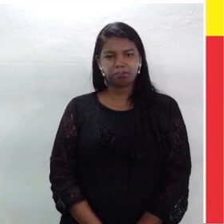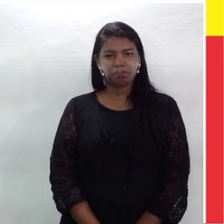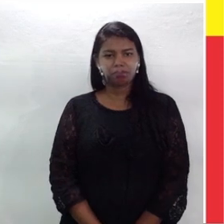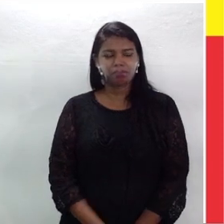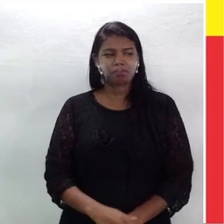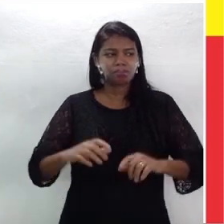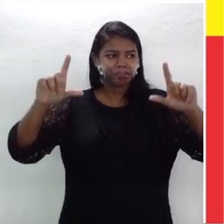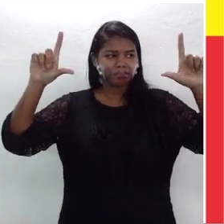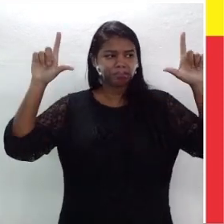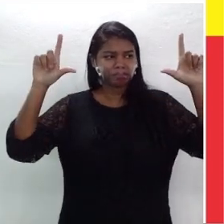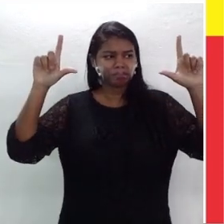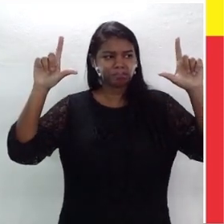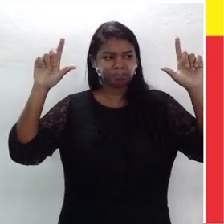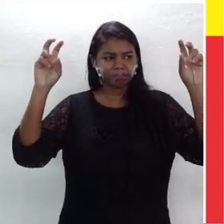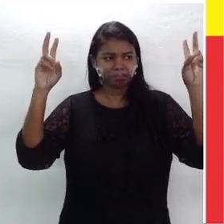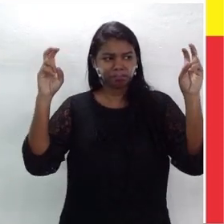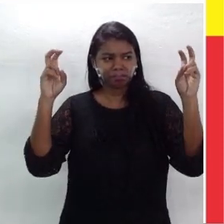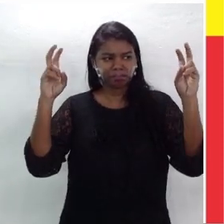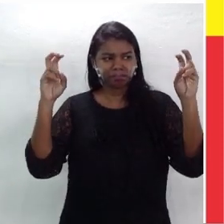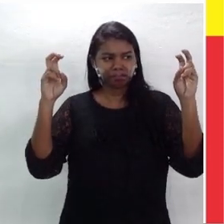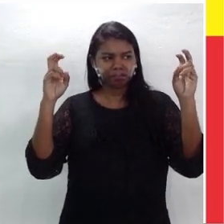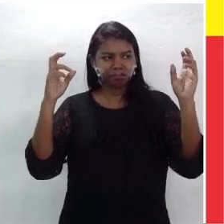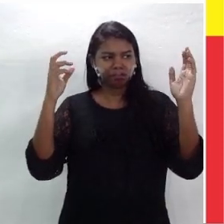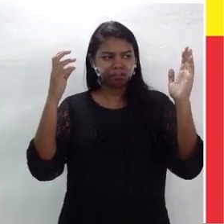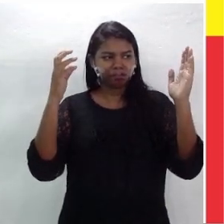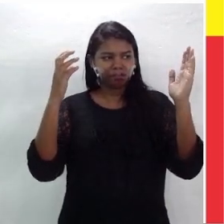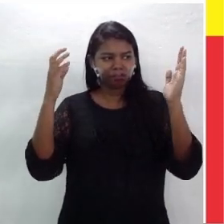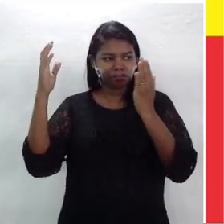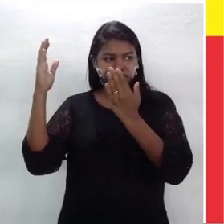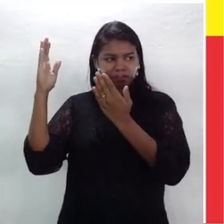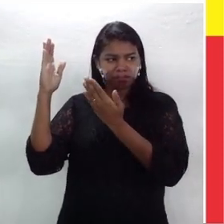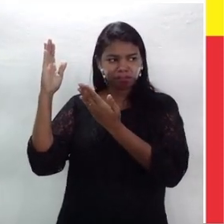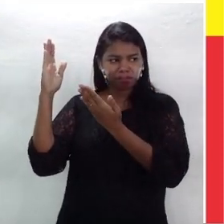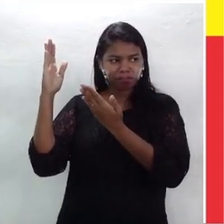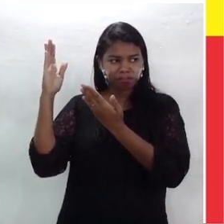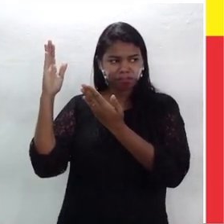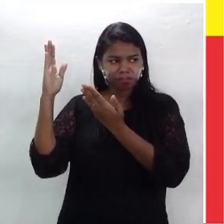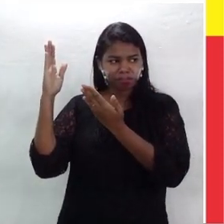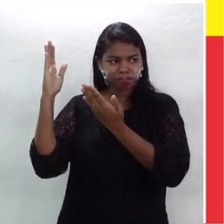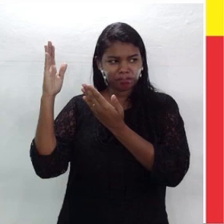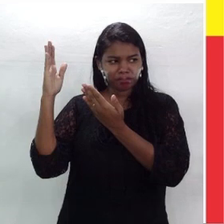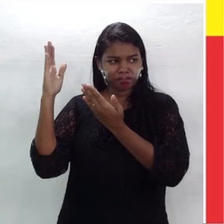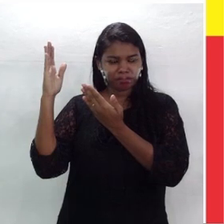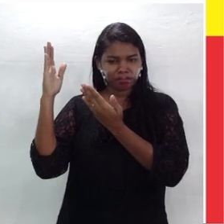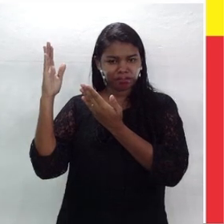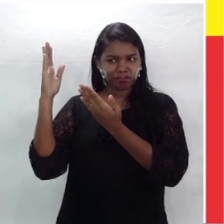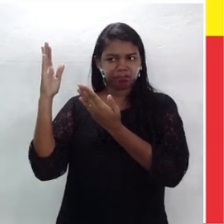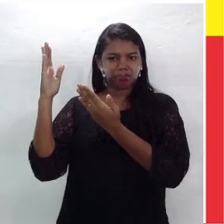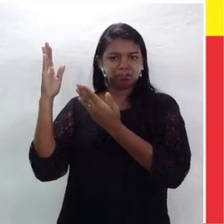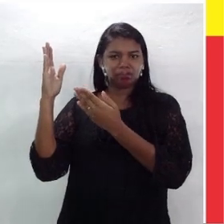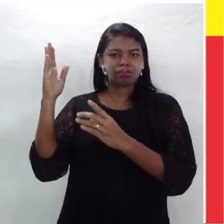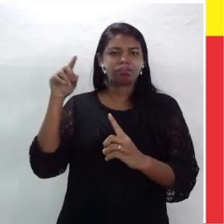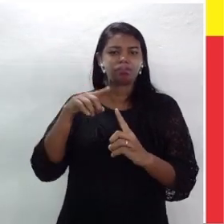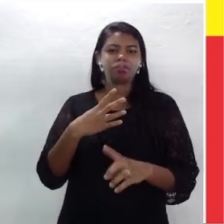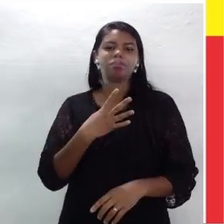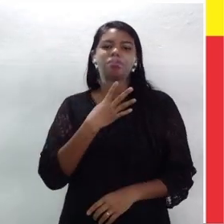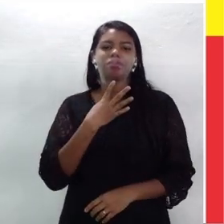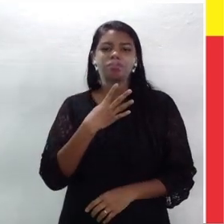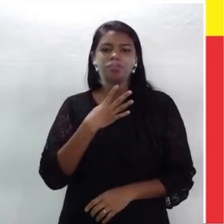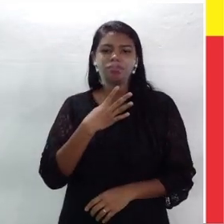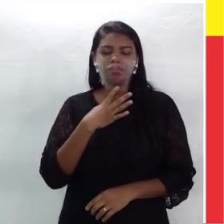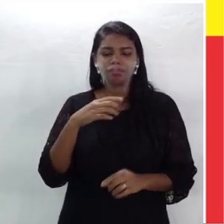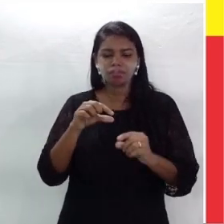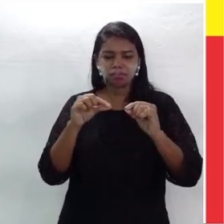A nossa unidade temática é grandezas e medidas. O objeto de conhecimento é medidas